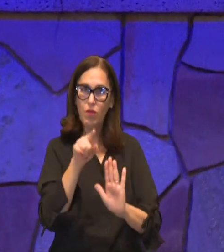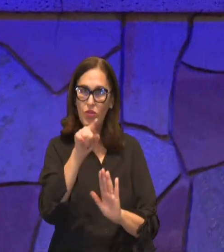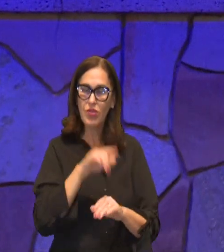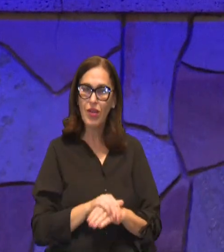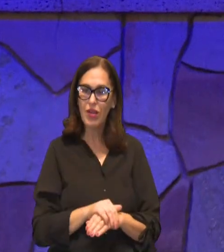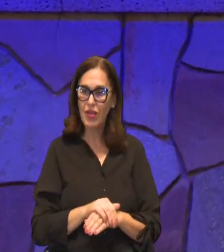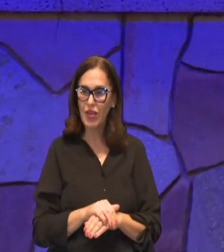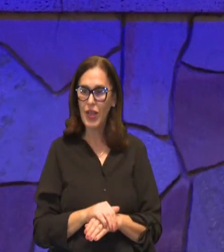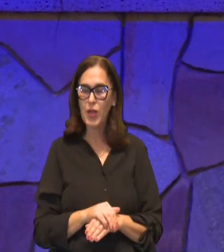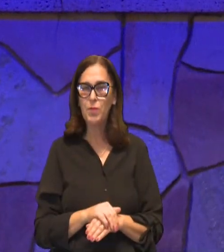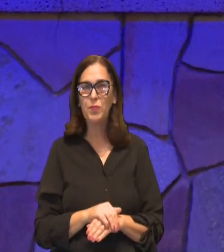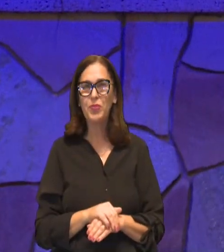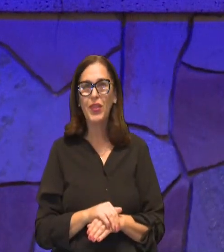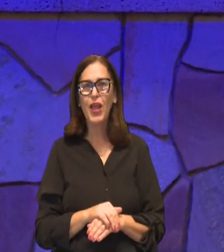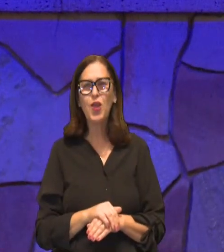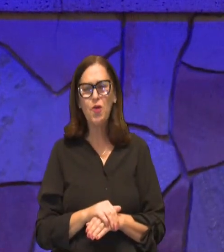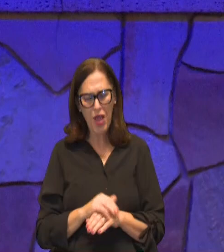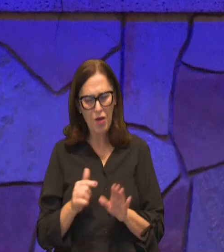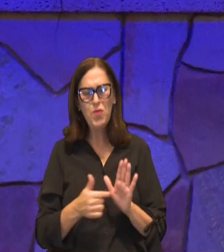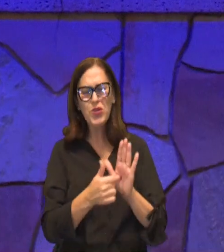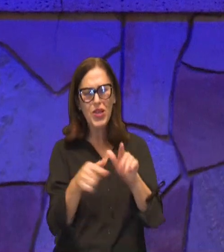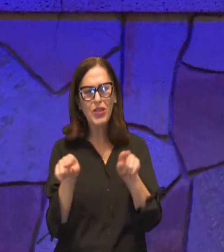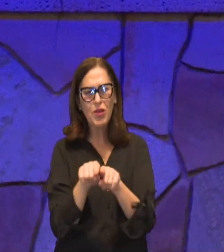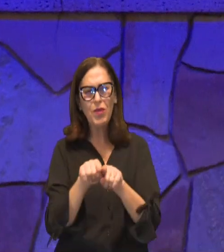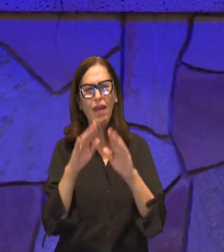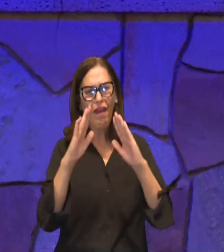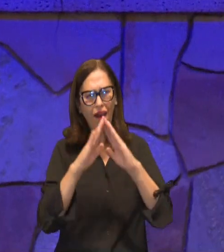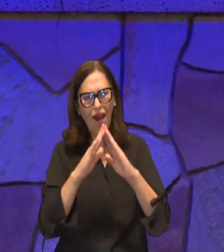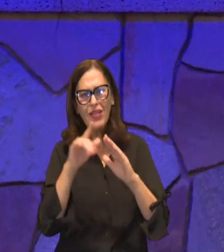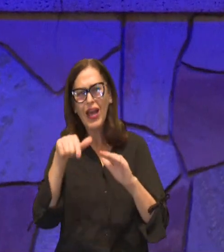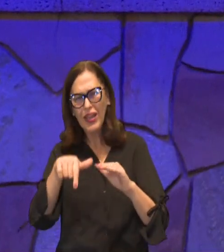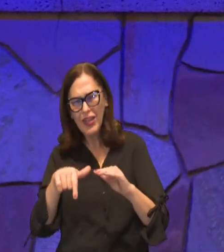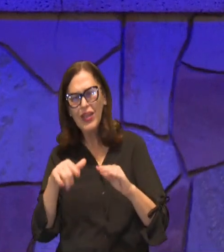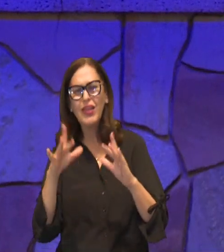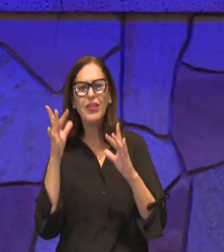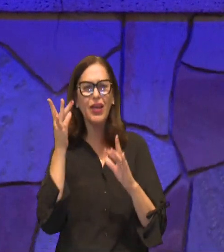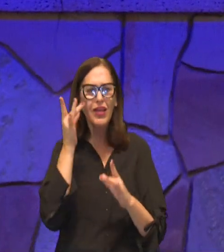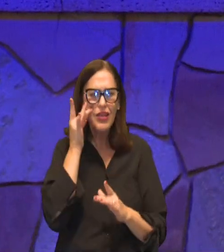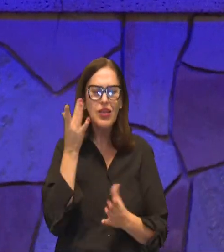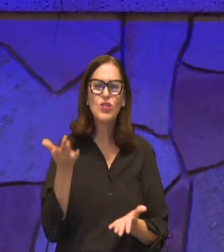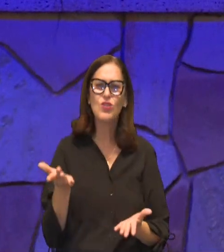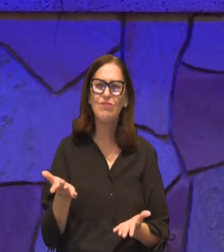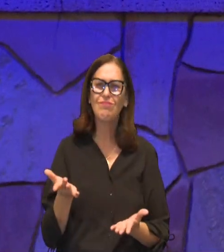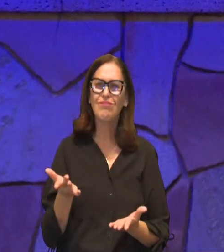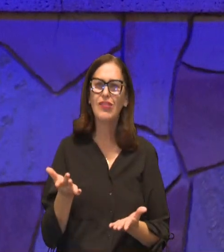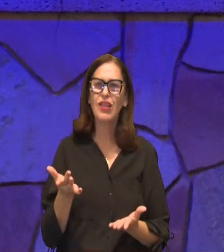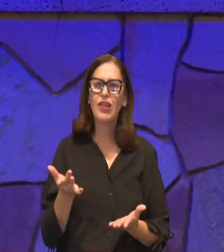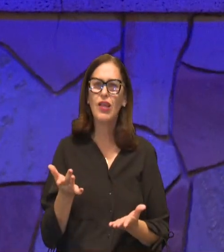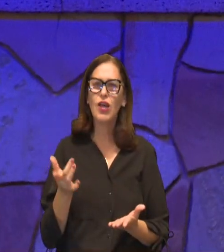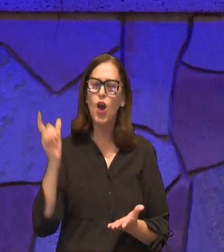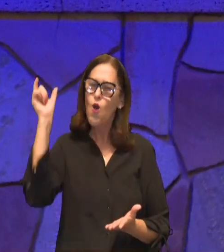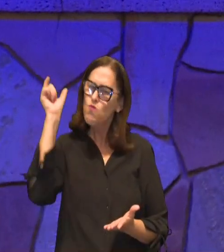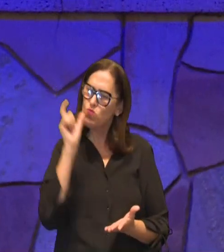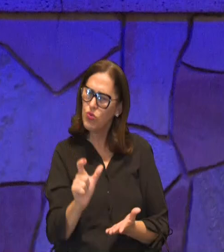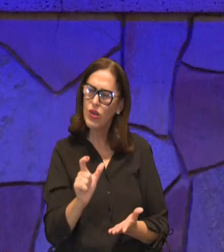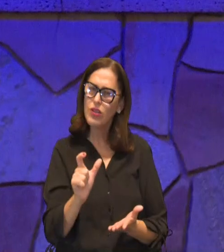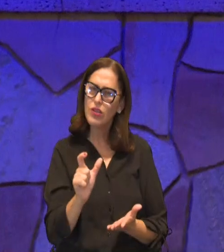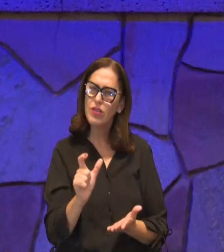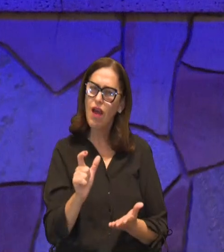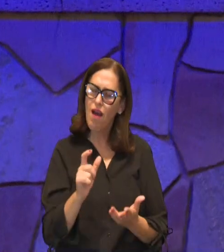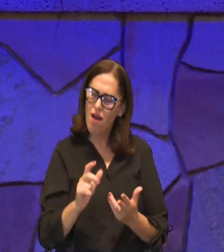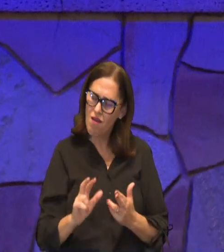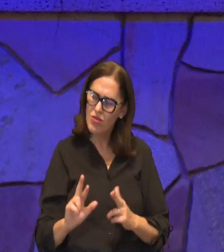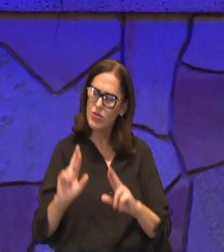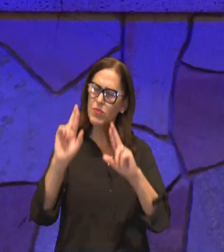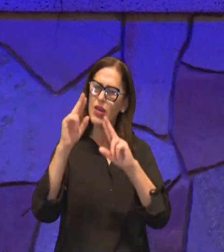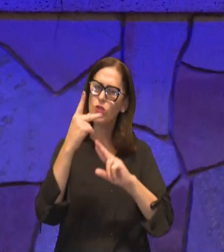quero mostrar para vocês nesta noite, vocês que estão em casa. Talvez esta palavra possa de fato alcançar a expectativa